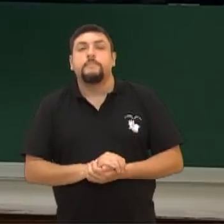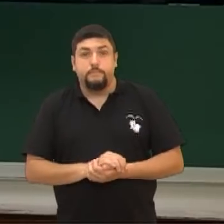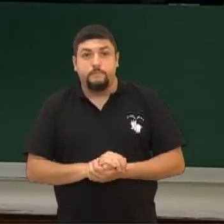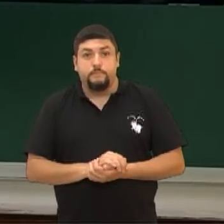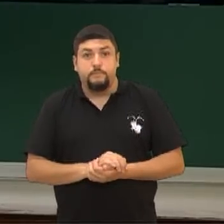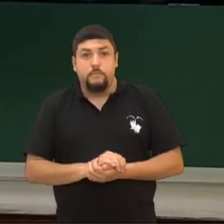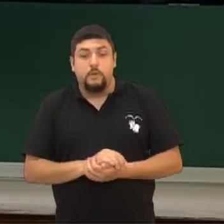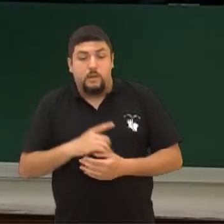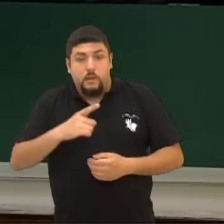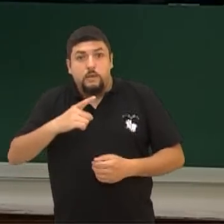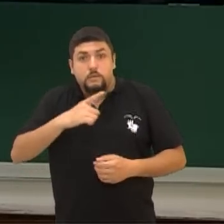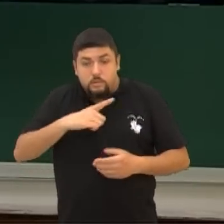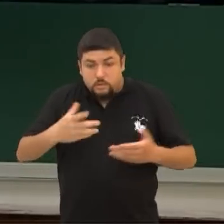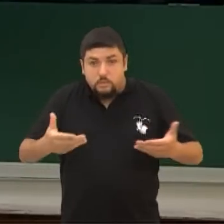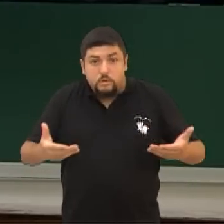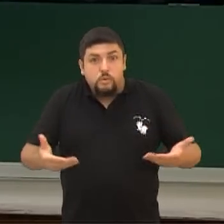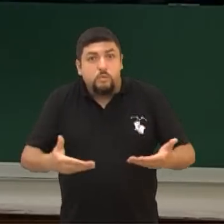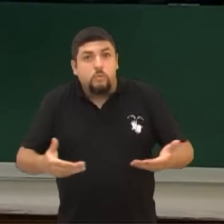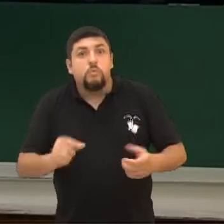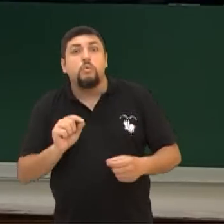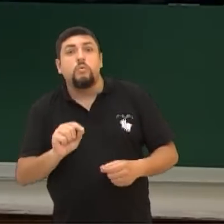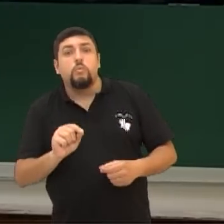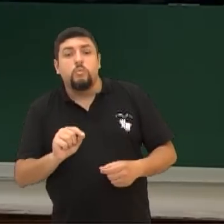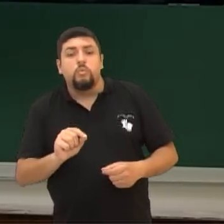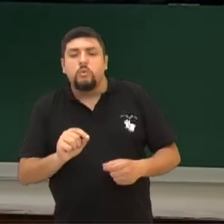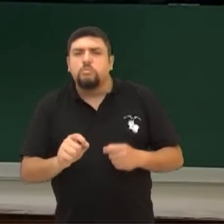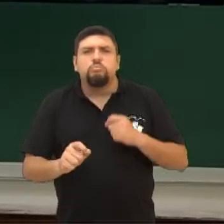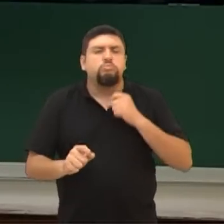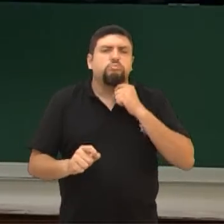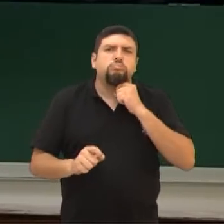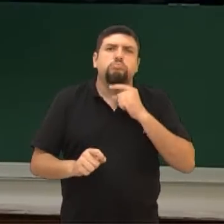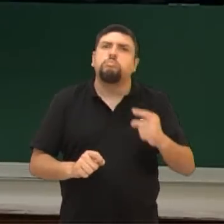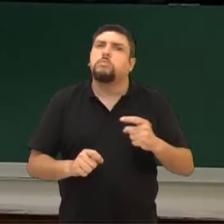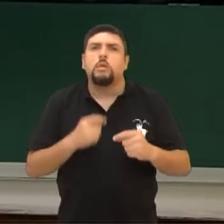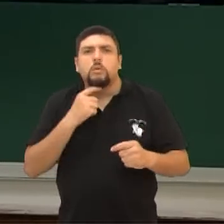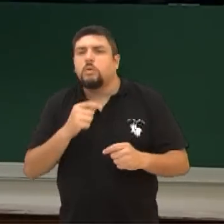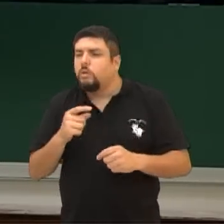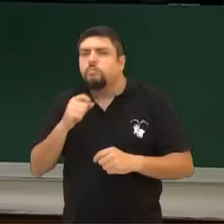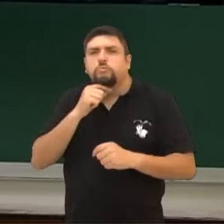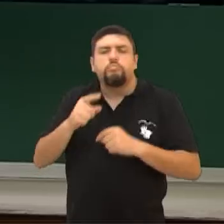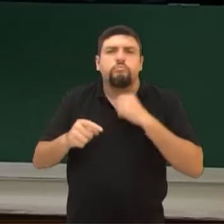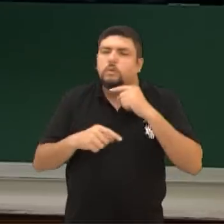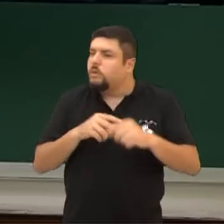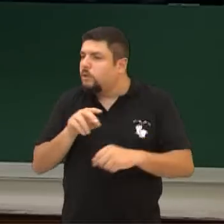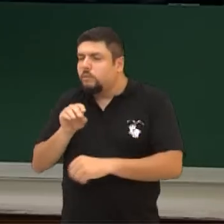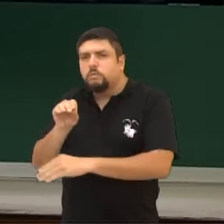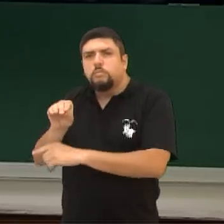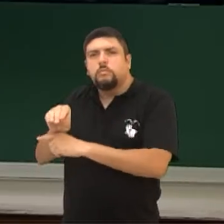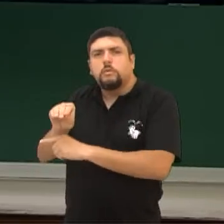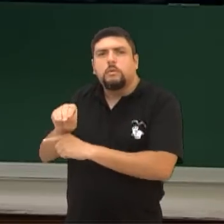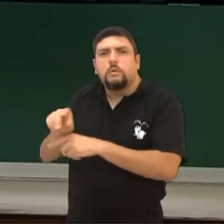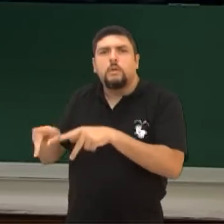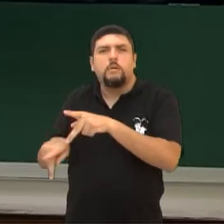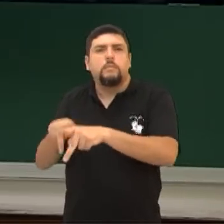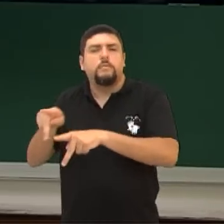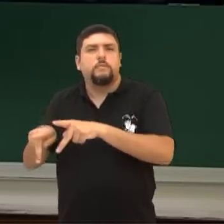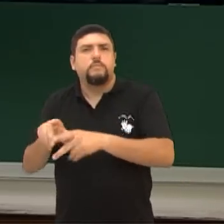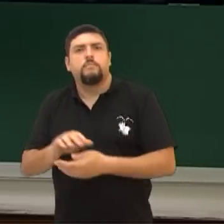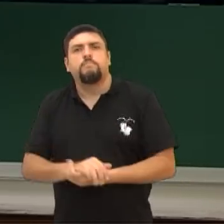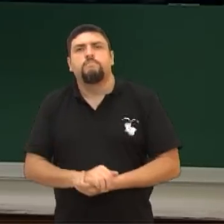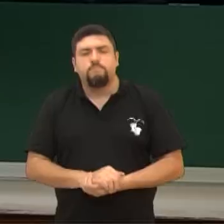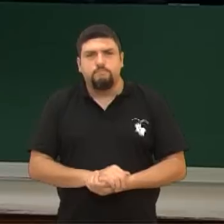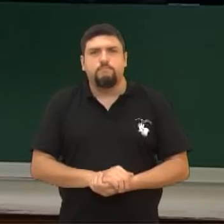mananciais existentes mostraram-se insuficientes para abastecer a população.